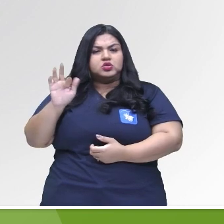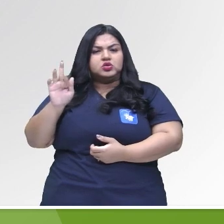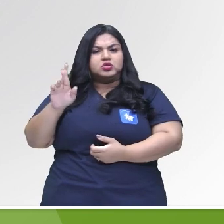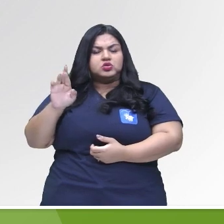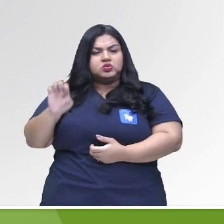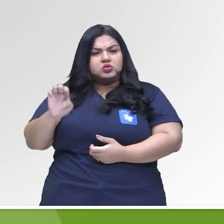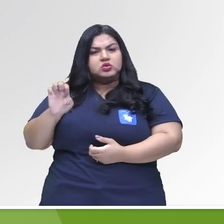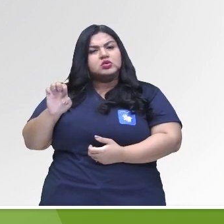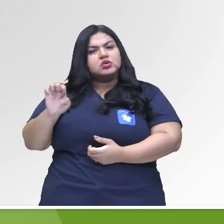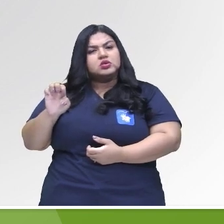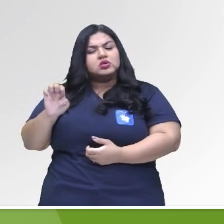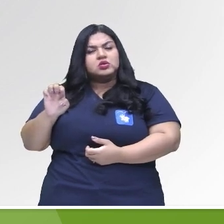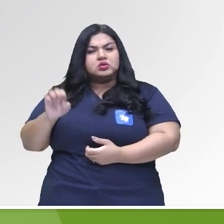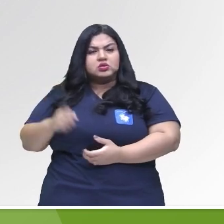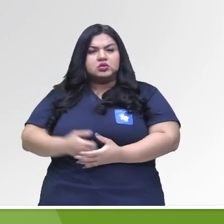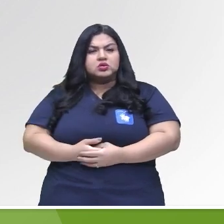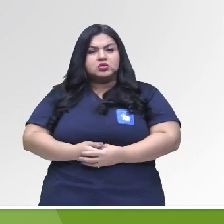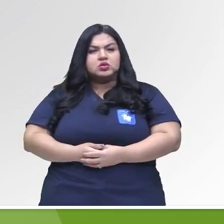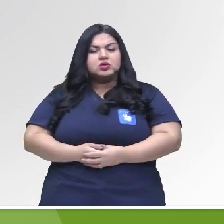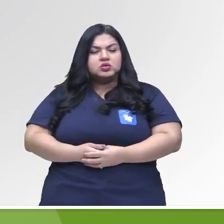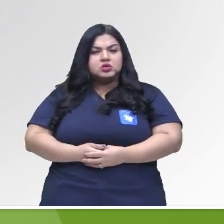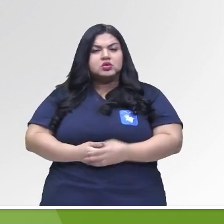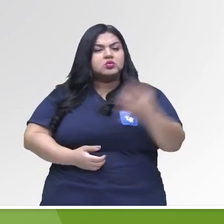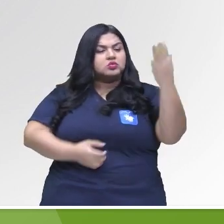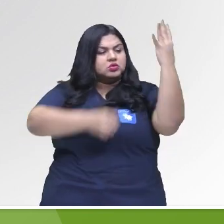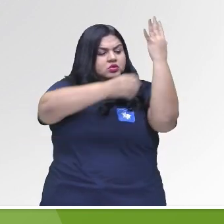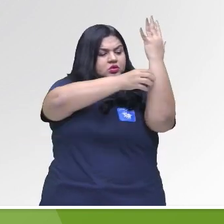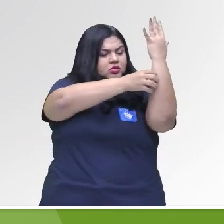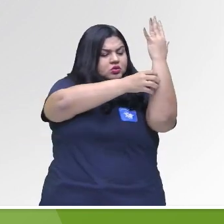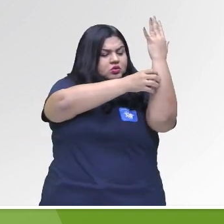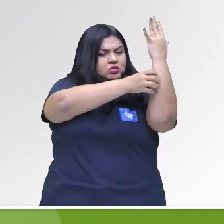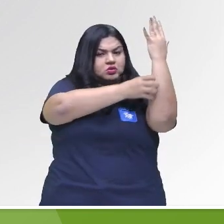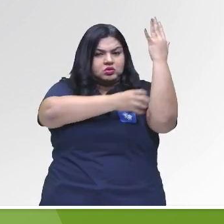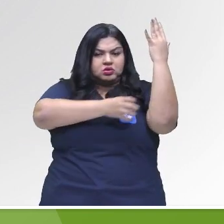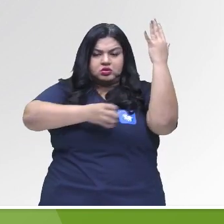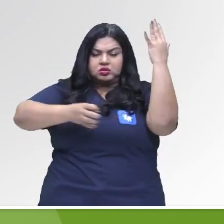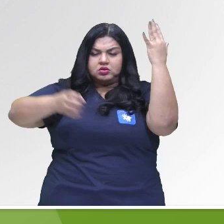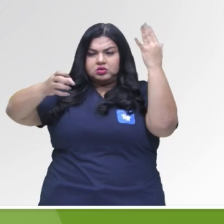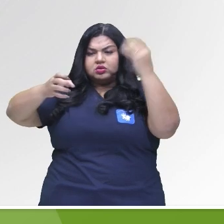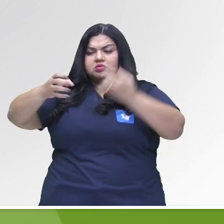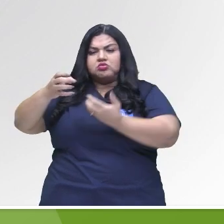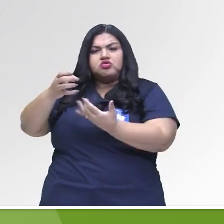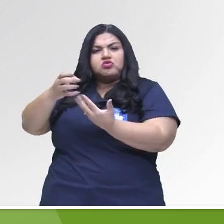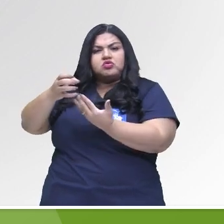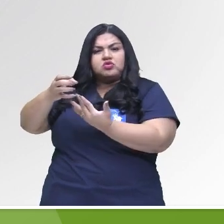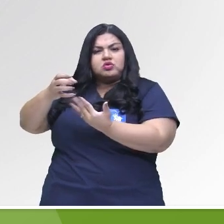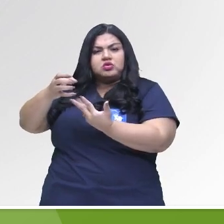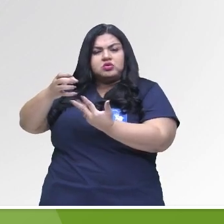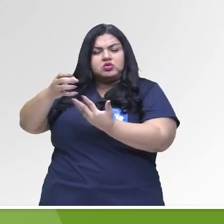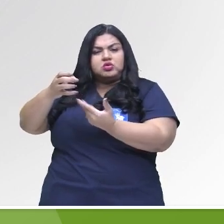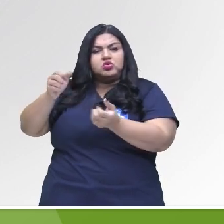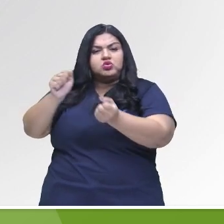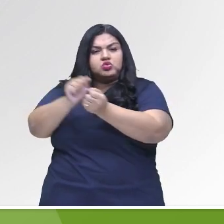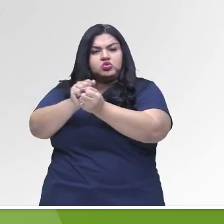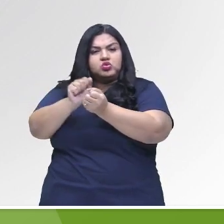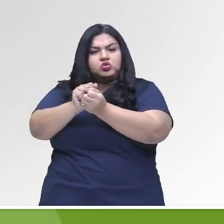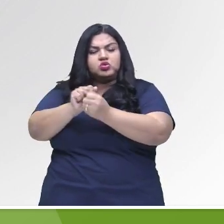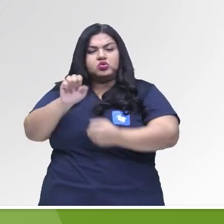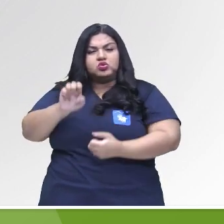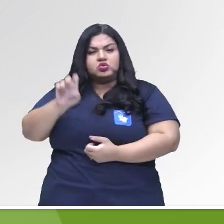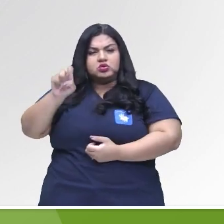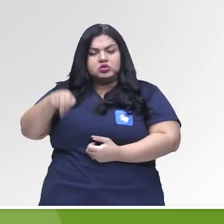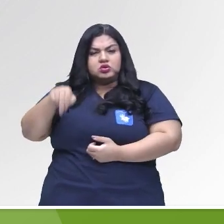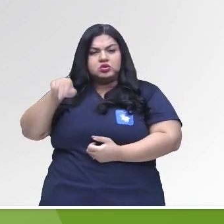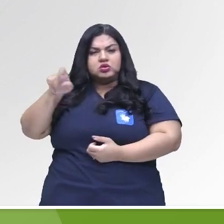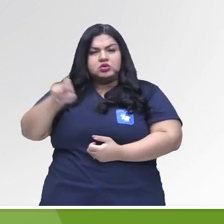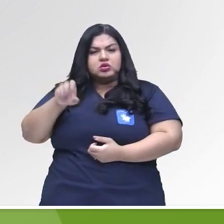que pega-se essa borracha natural e ela é aquecida na presença do elemento enxofre,